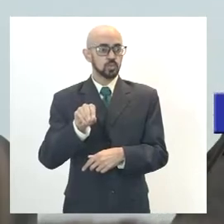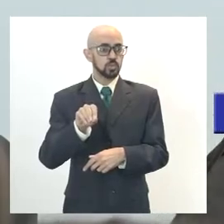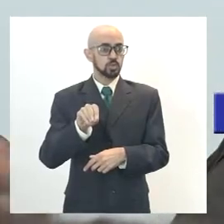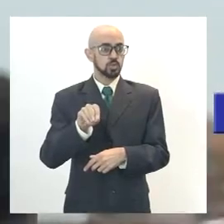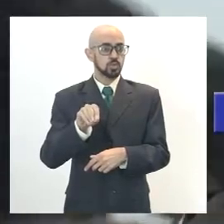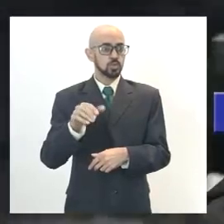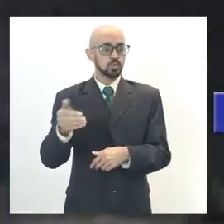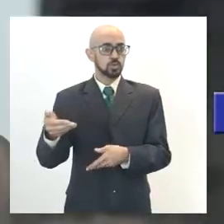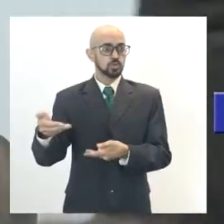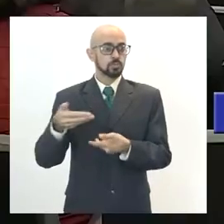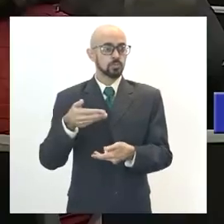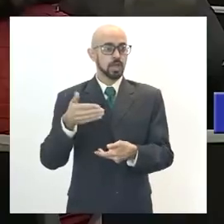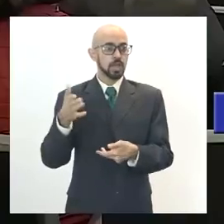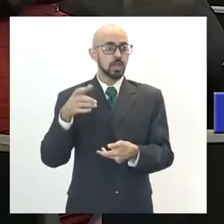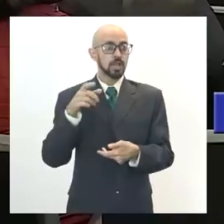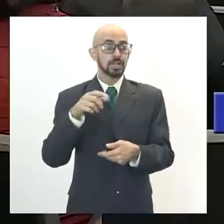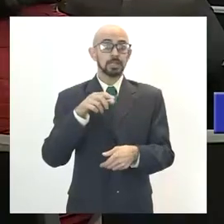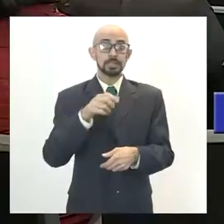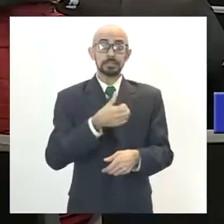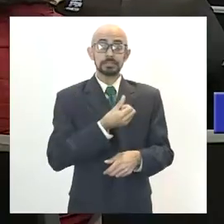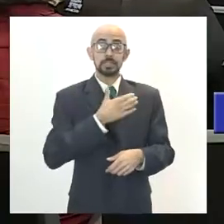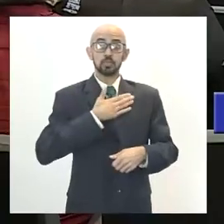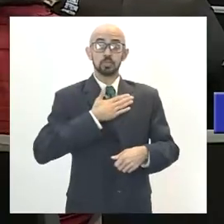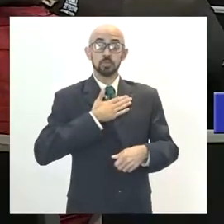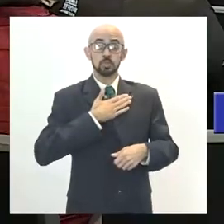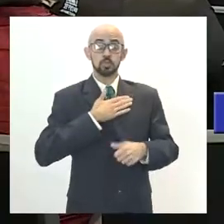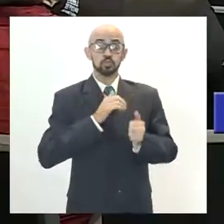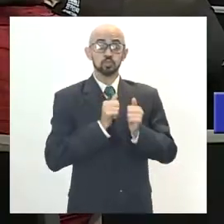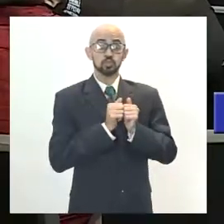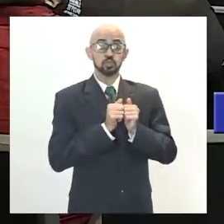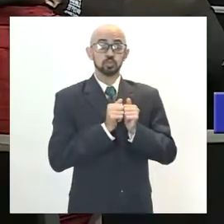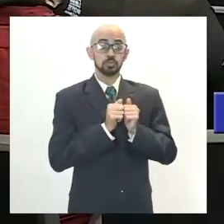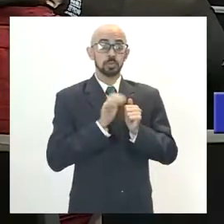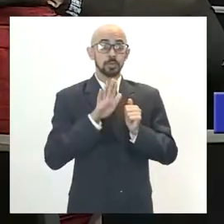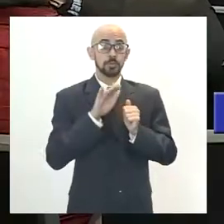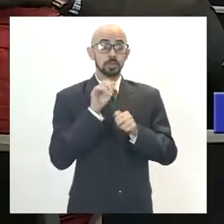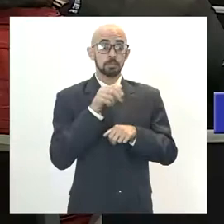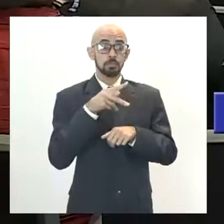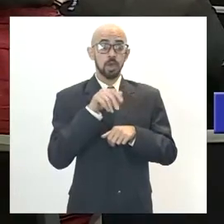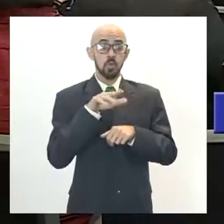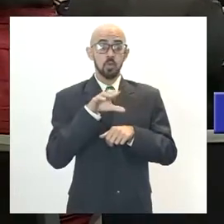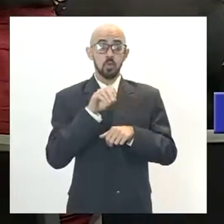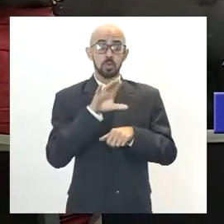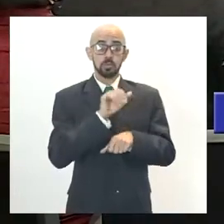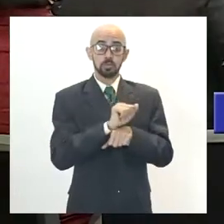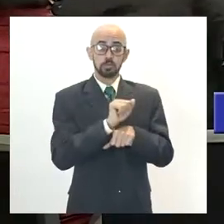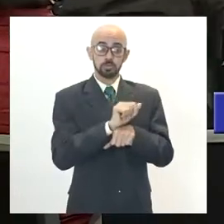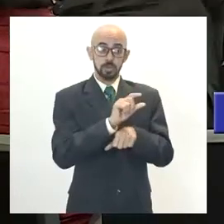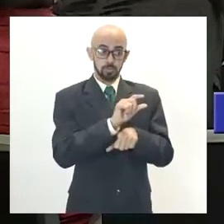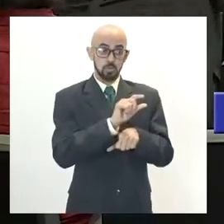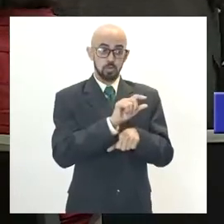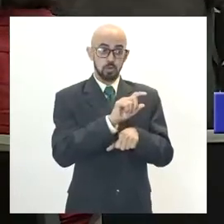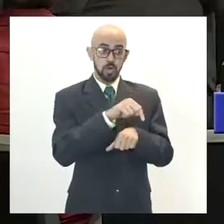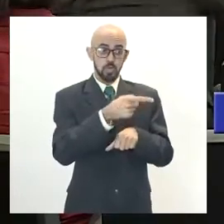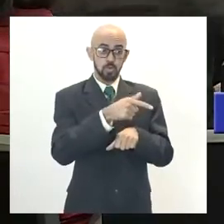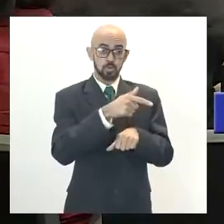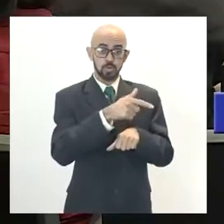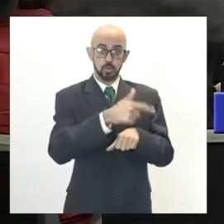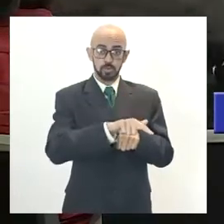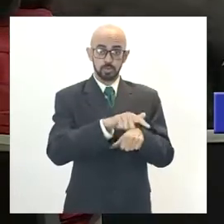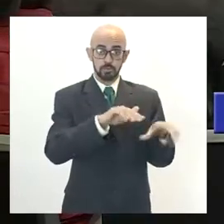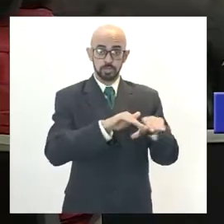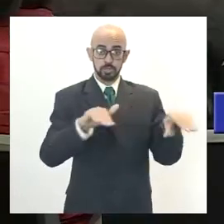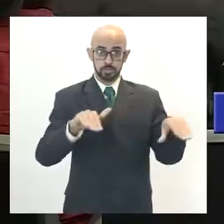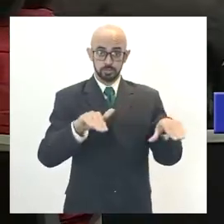e ela e Paulo Fica para próxima mesa então